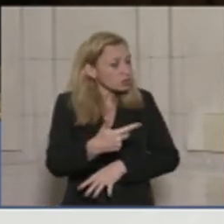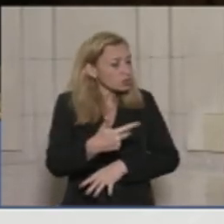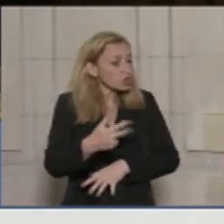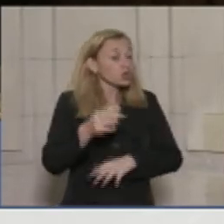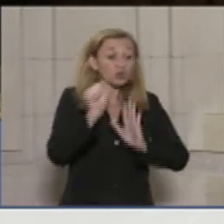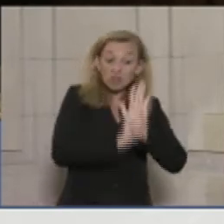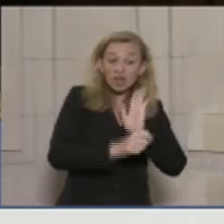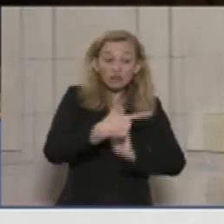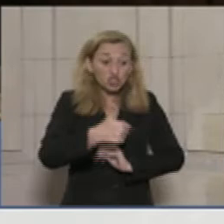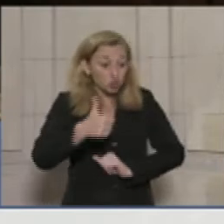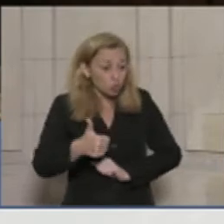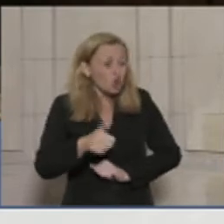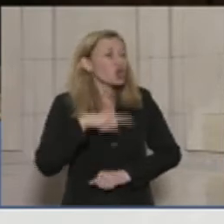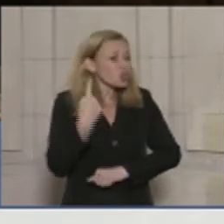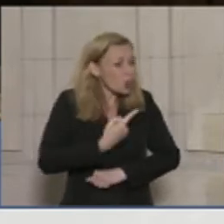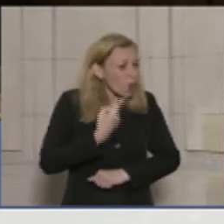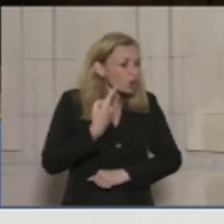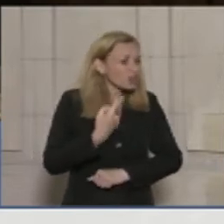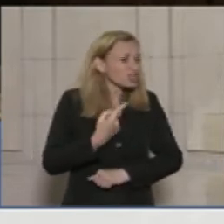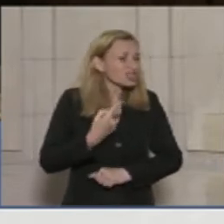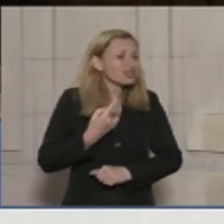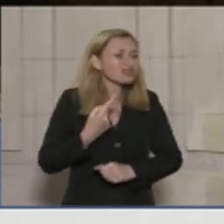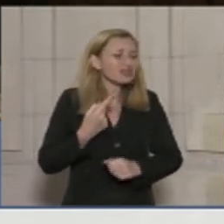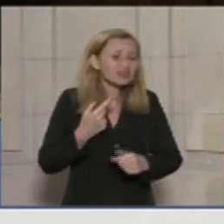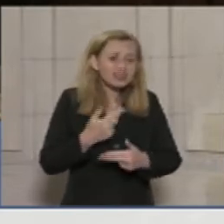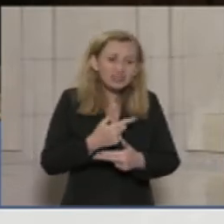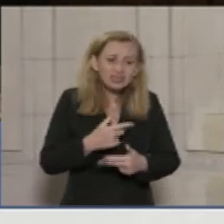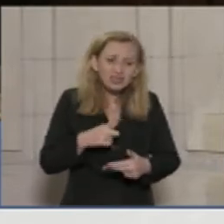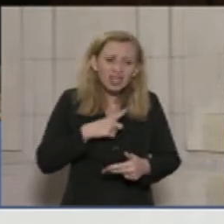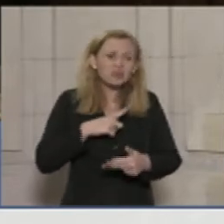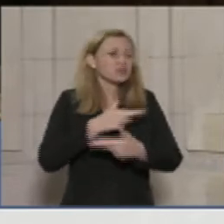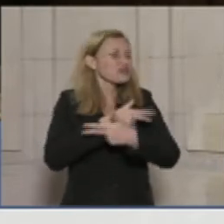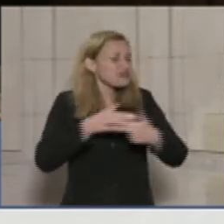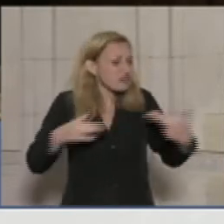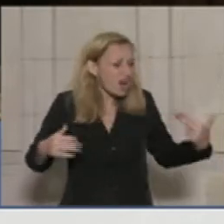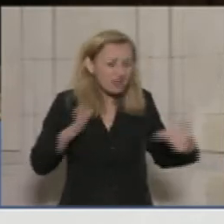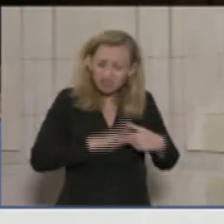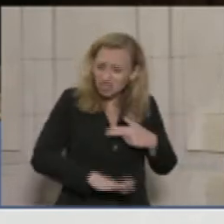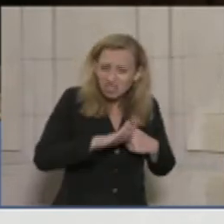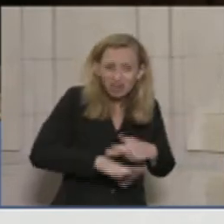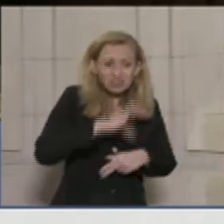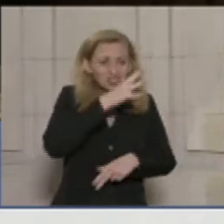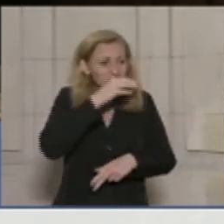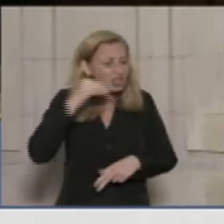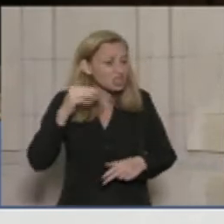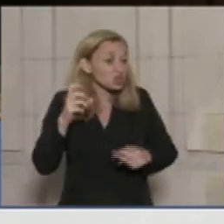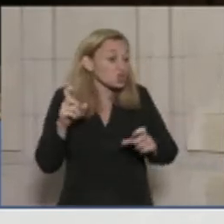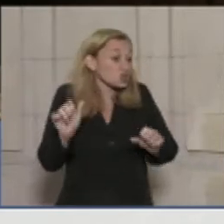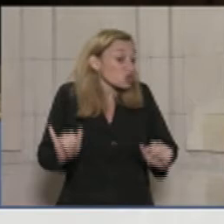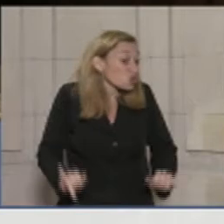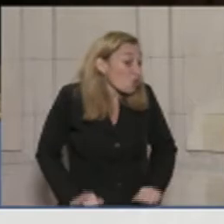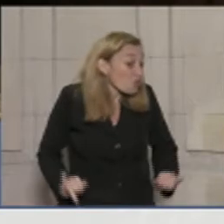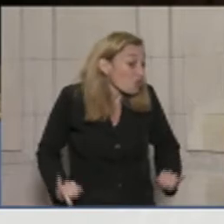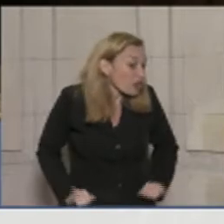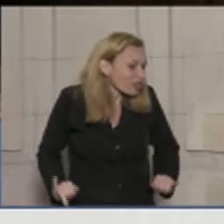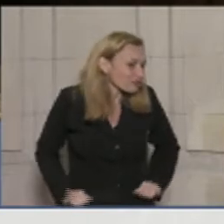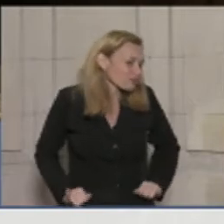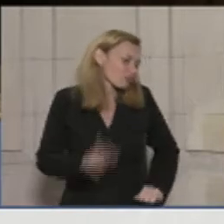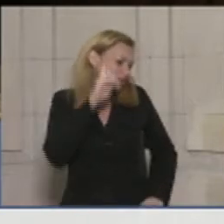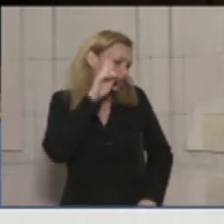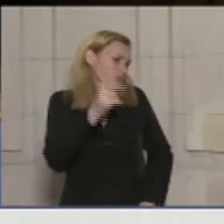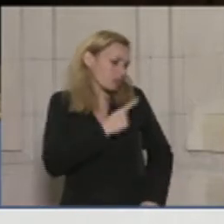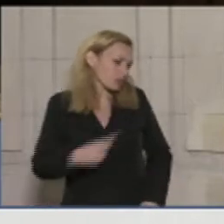século XXI, nós ainda temos muitas meninas, muitas crianças e adolescentes sofrendo, deputado, senhor